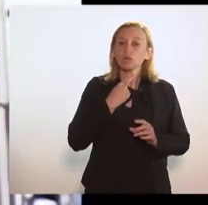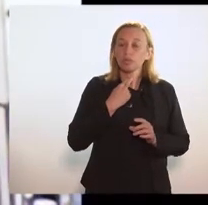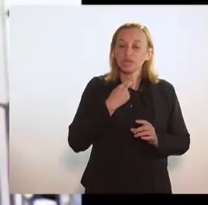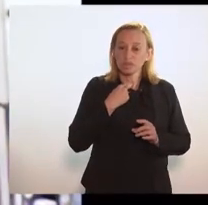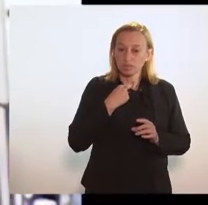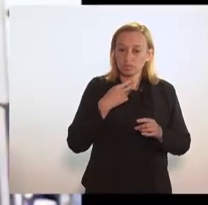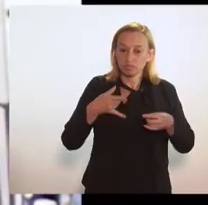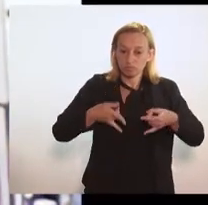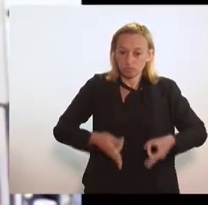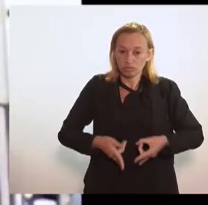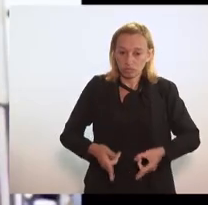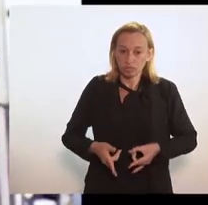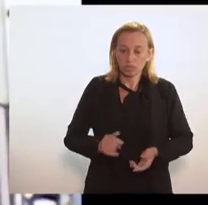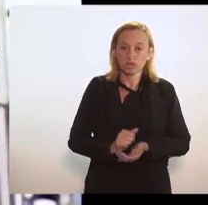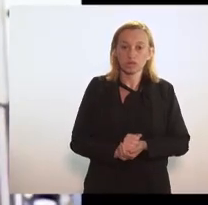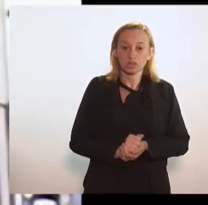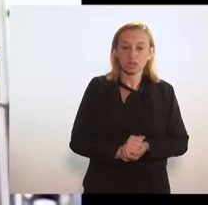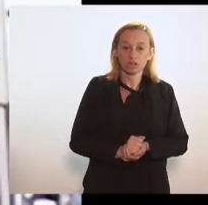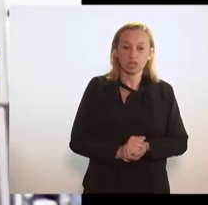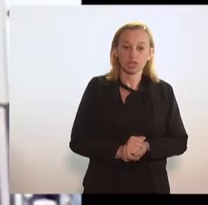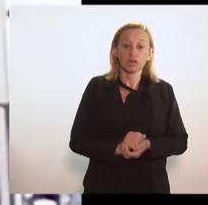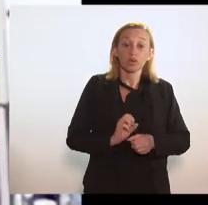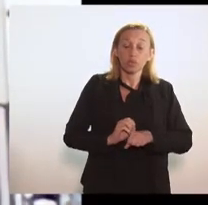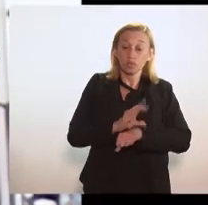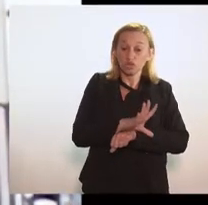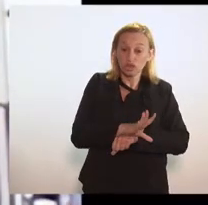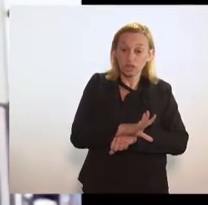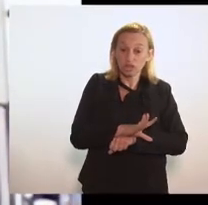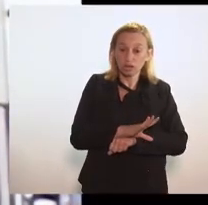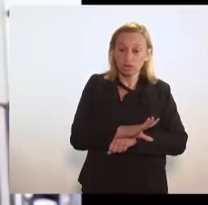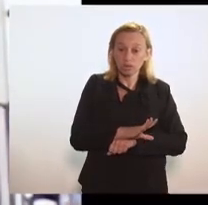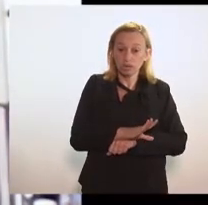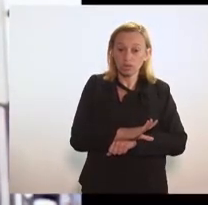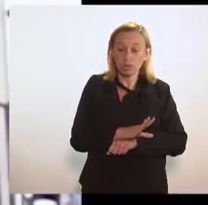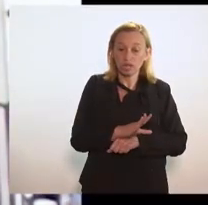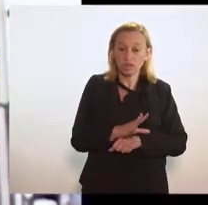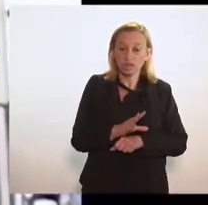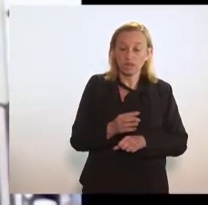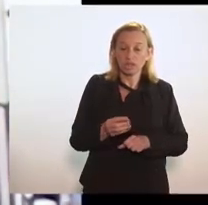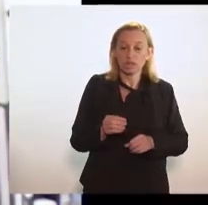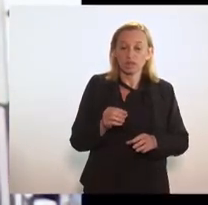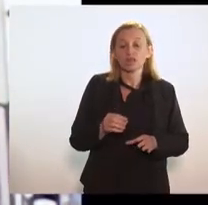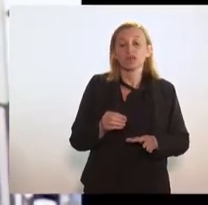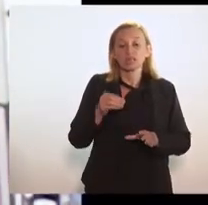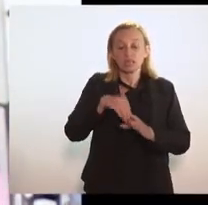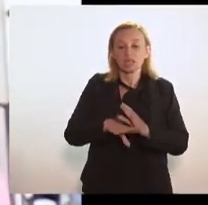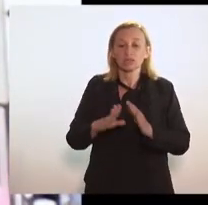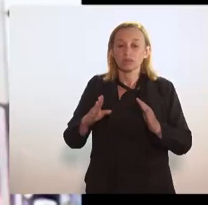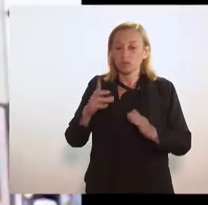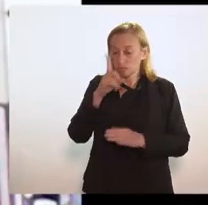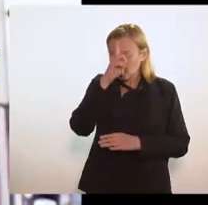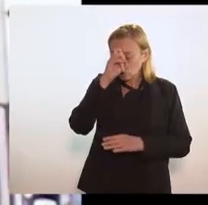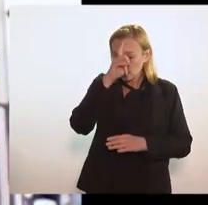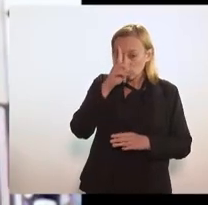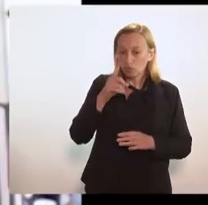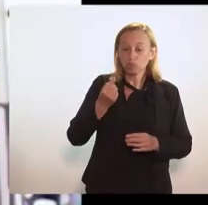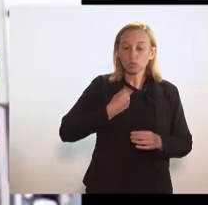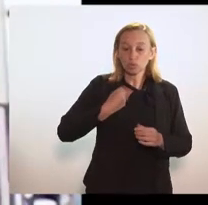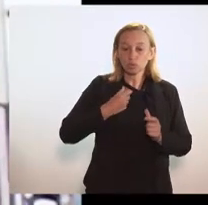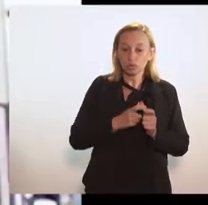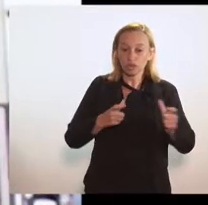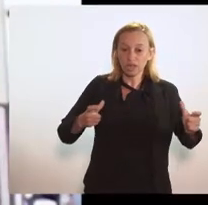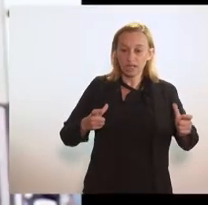internação é o indicador que antecede a disparada do número de mortes cresceram os casos cresce as internações